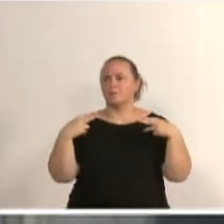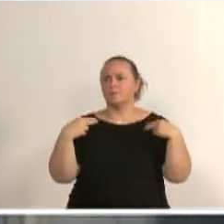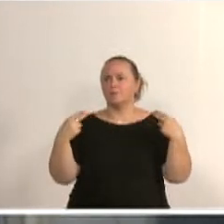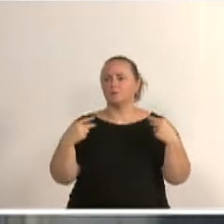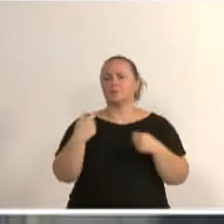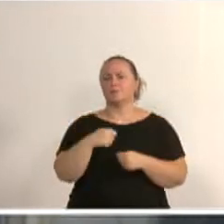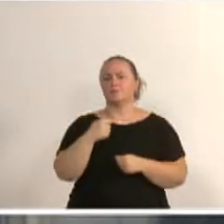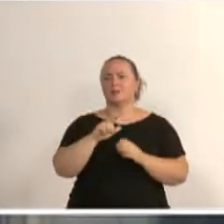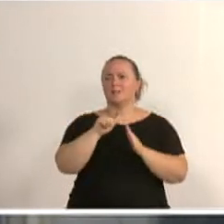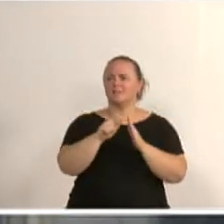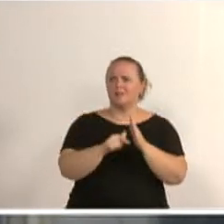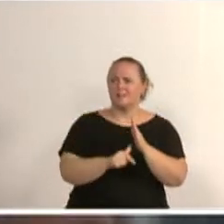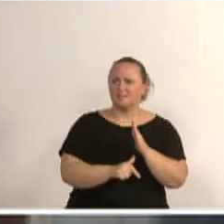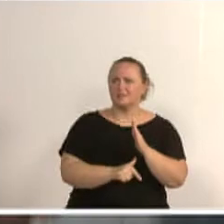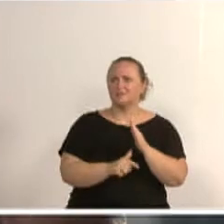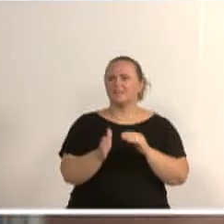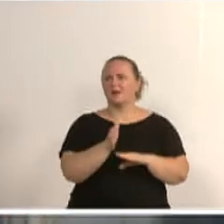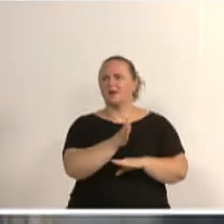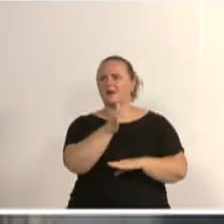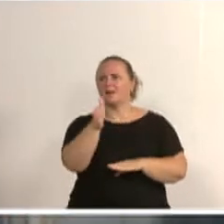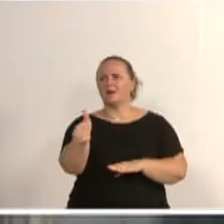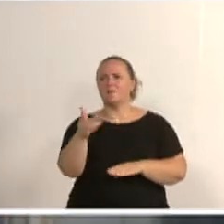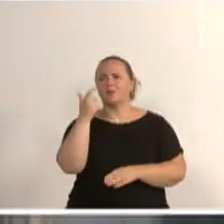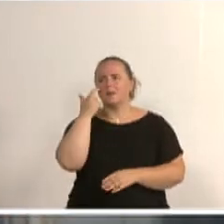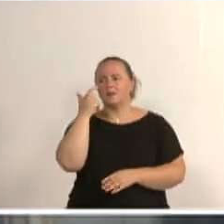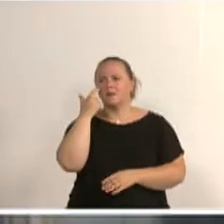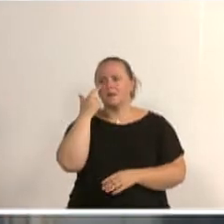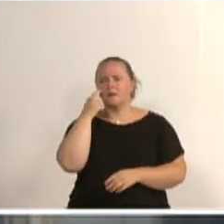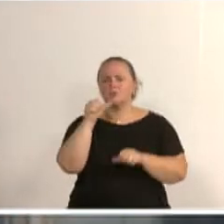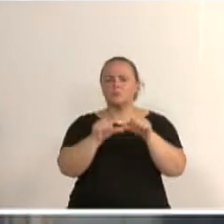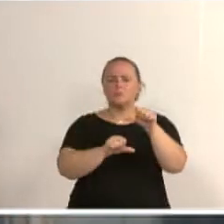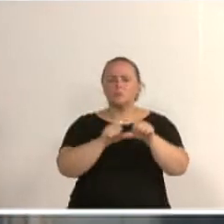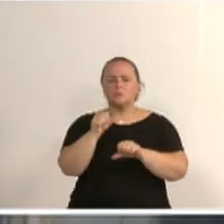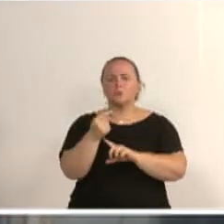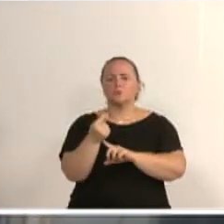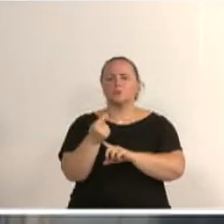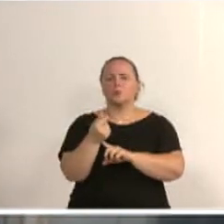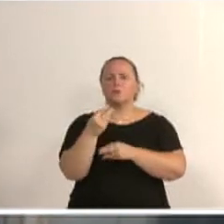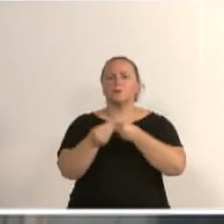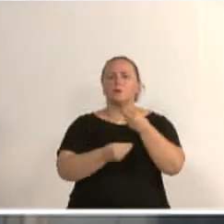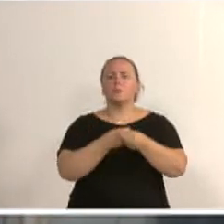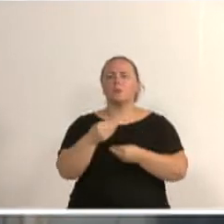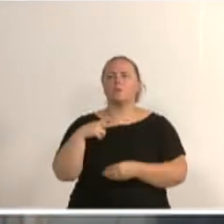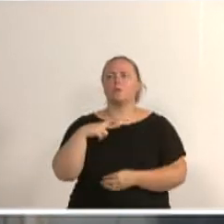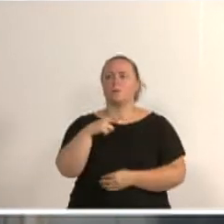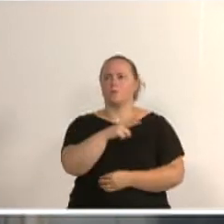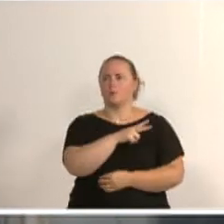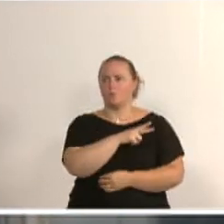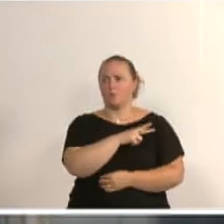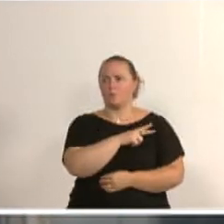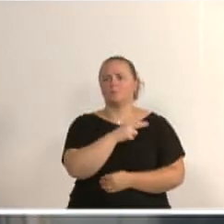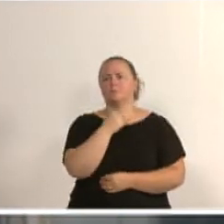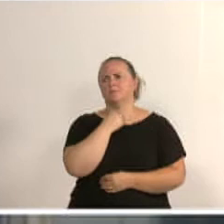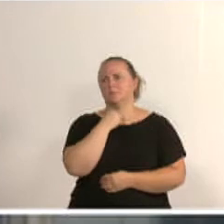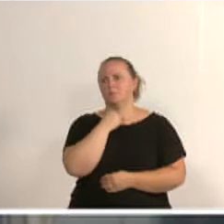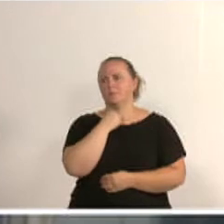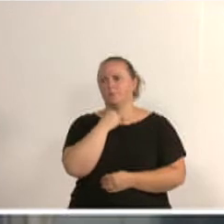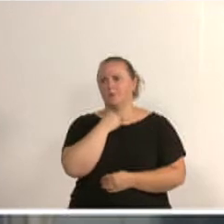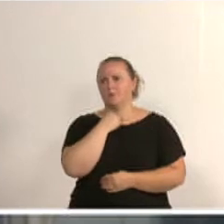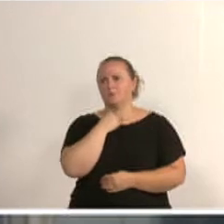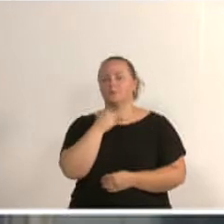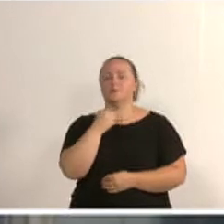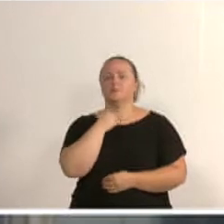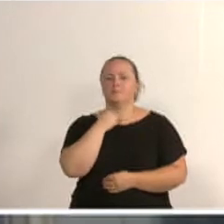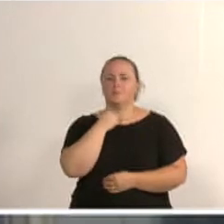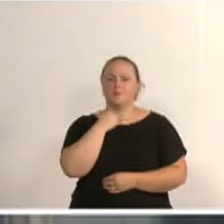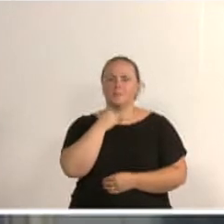a passagem, daí o ônibus para ir fazer troco de dinheiro. E como é que vai ficar meu paciente? Aí não pode. O cobrador não pode